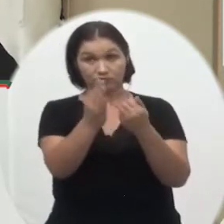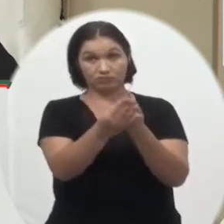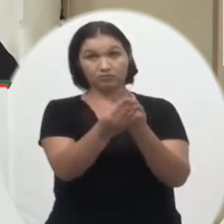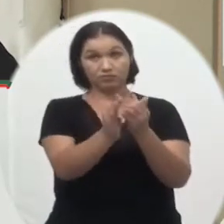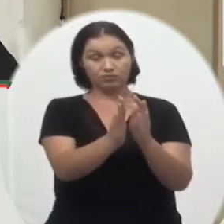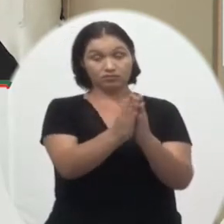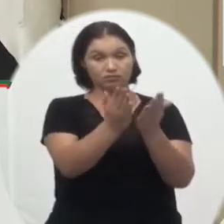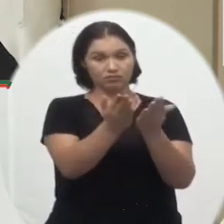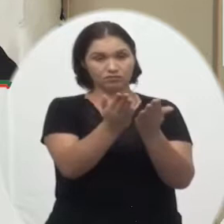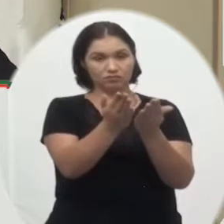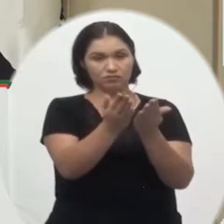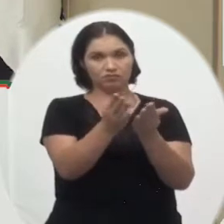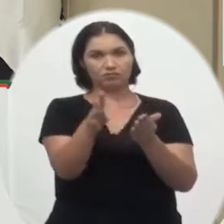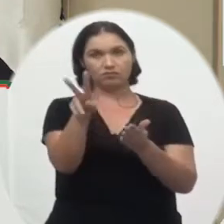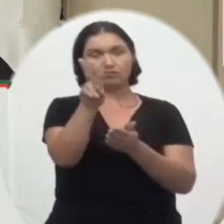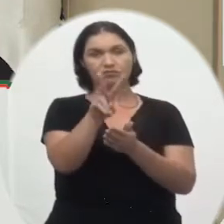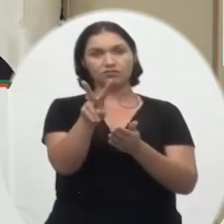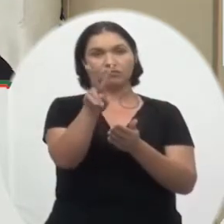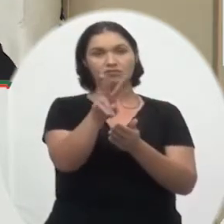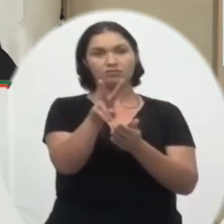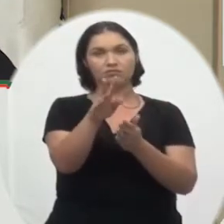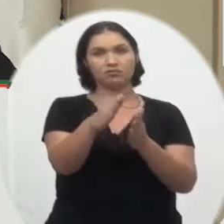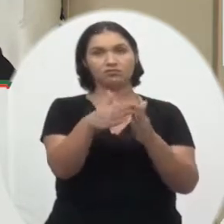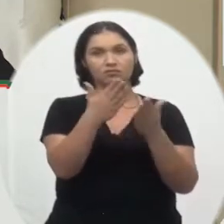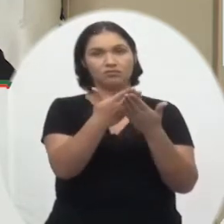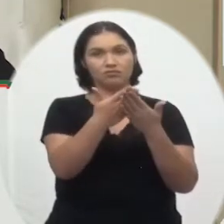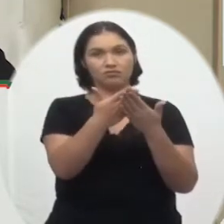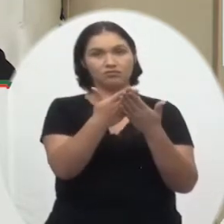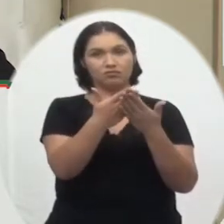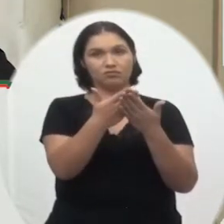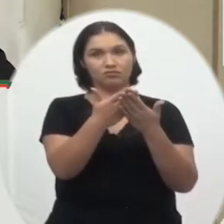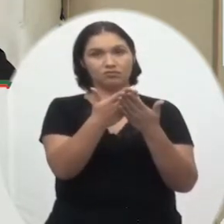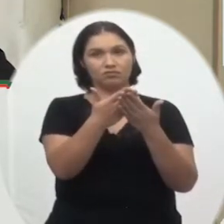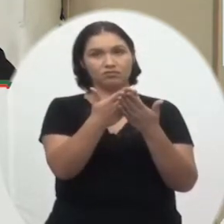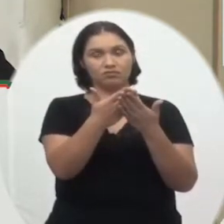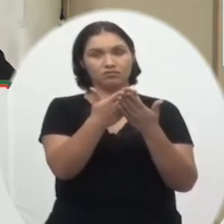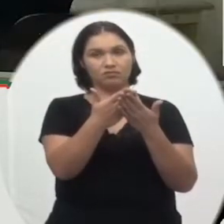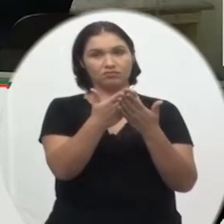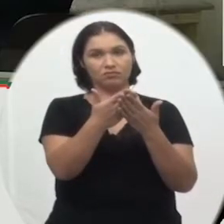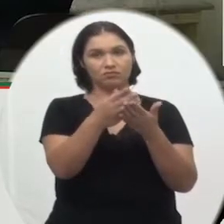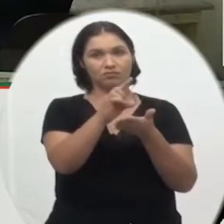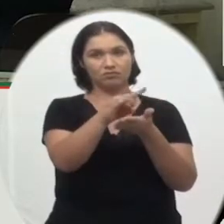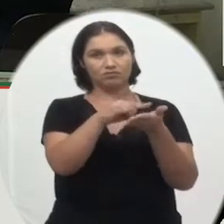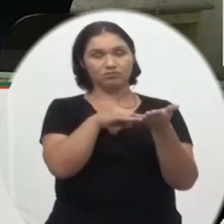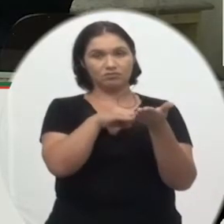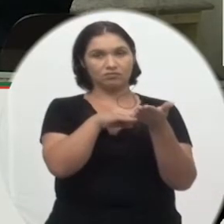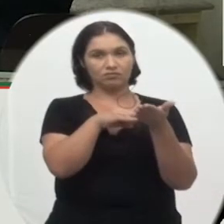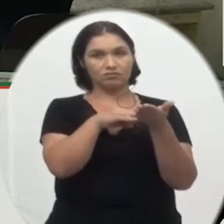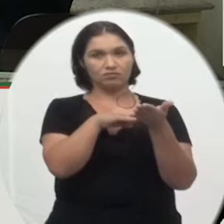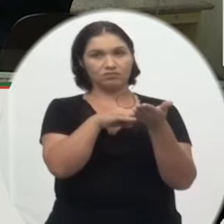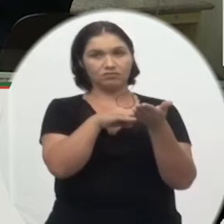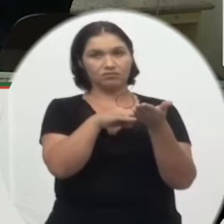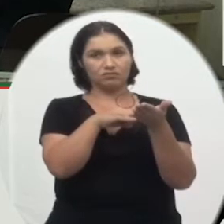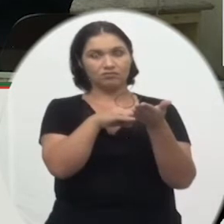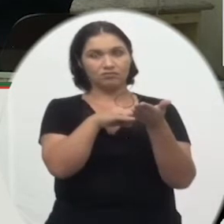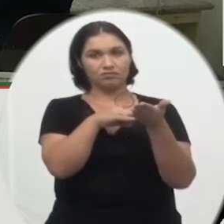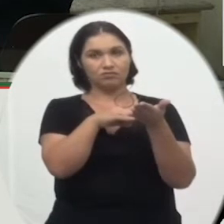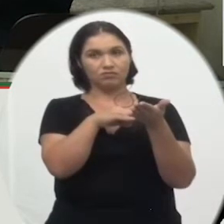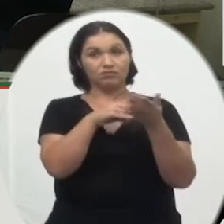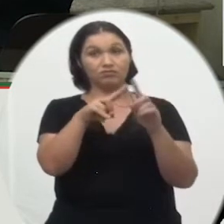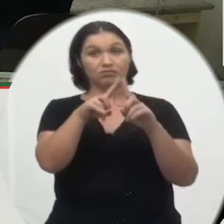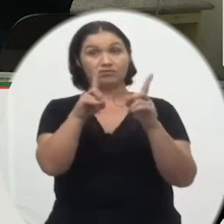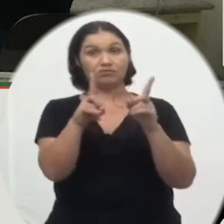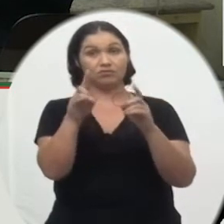instituição que não... Vereador, você tem o requerimento? Não, mas é o requerimento, você é os documentos, querido. Eleição. Eu estou me atento ao